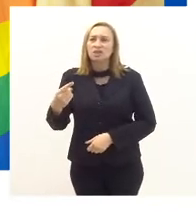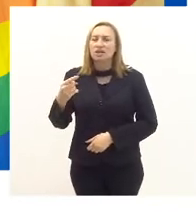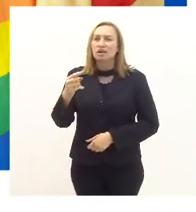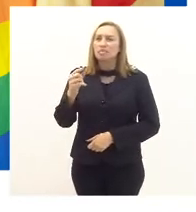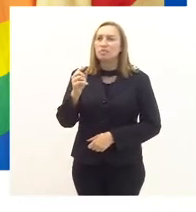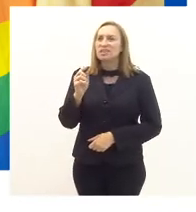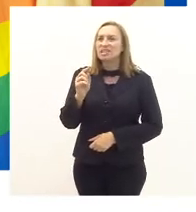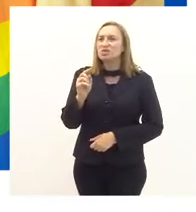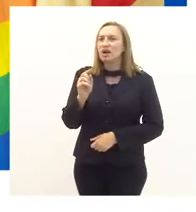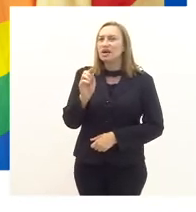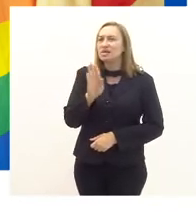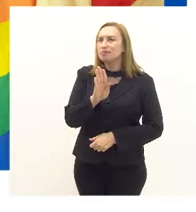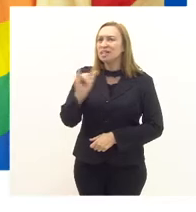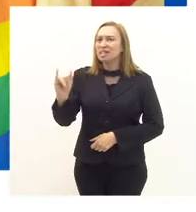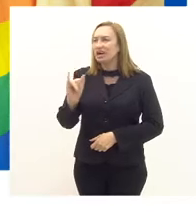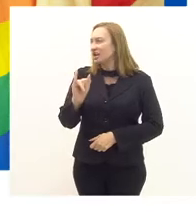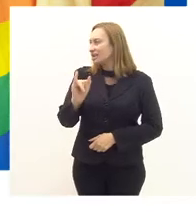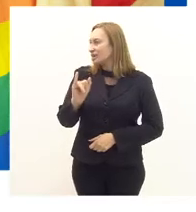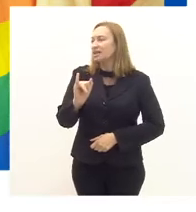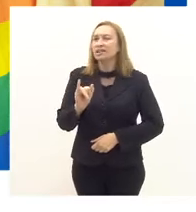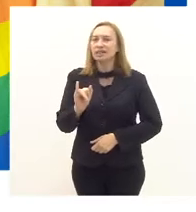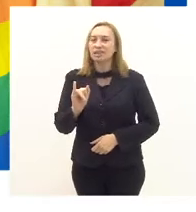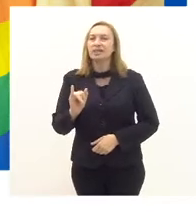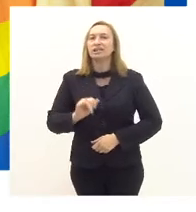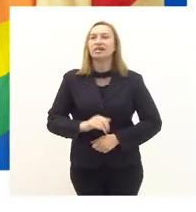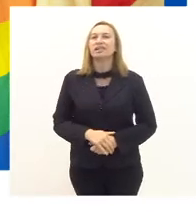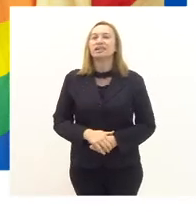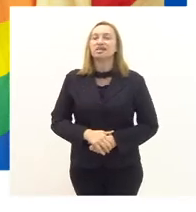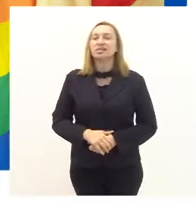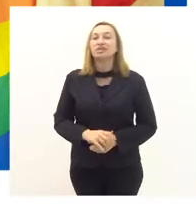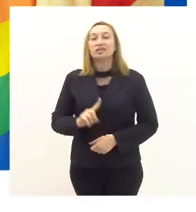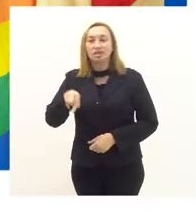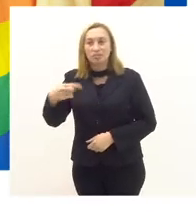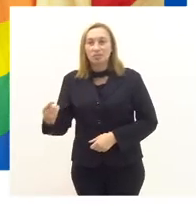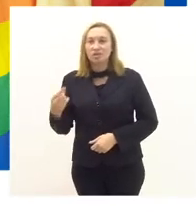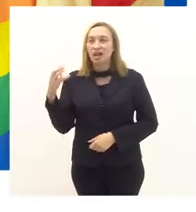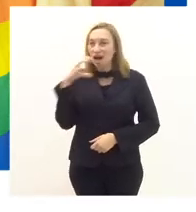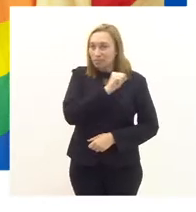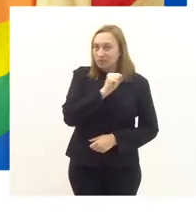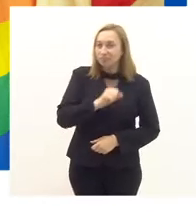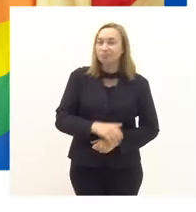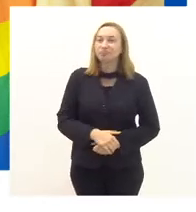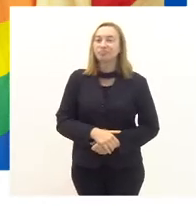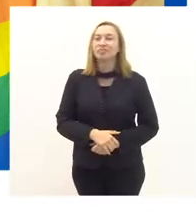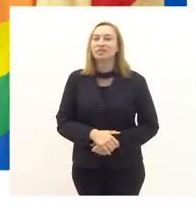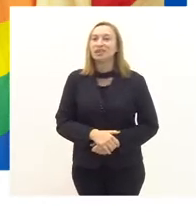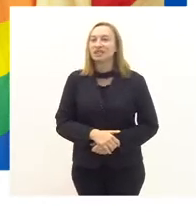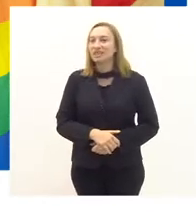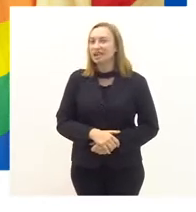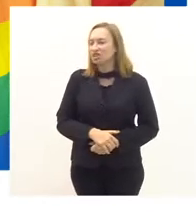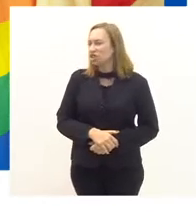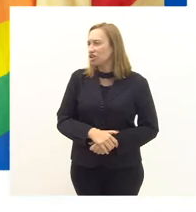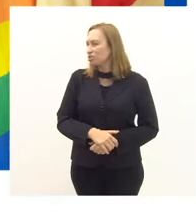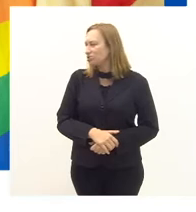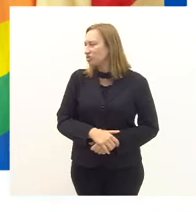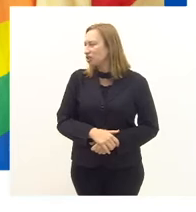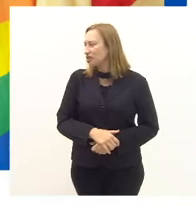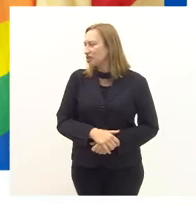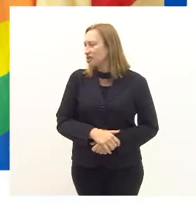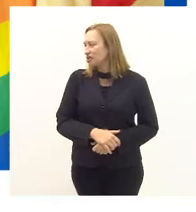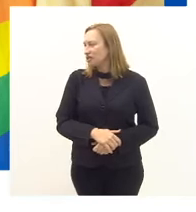bissexuais, heterossexuais e não informado. Pode passar, rapidinho. Identidade de gênero, né, a gente tem